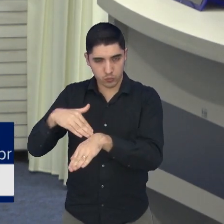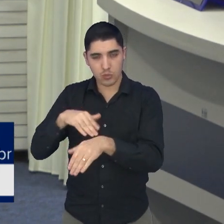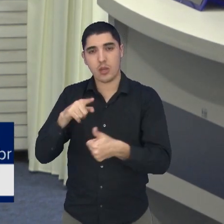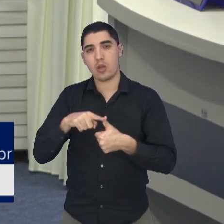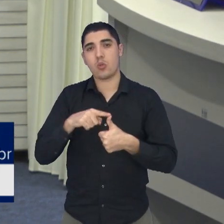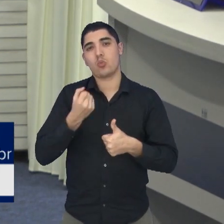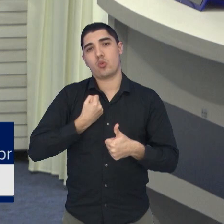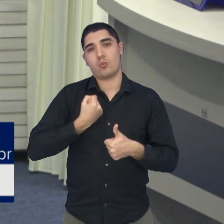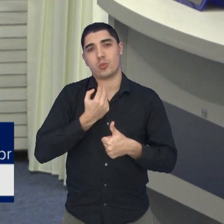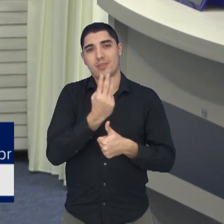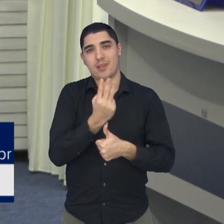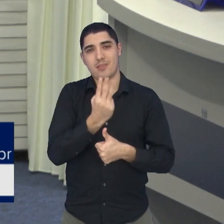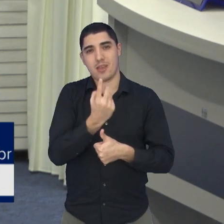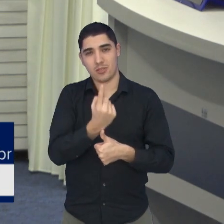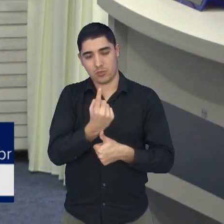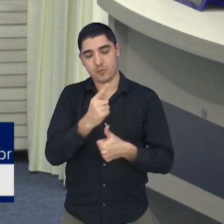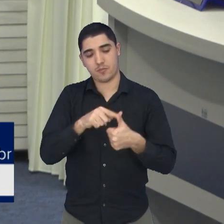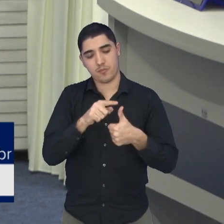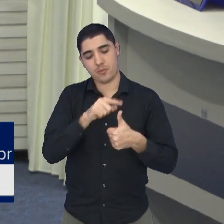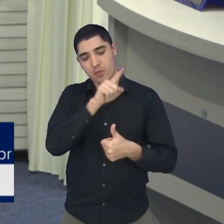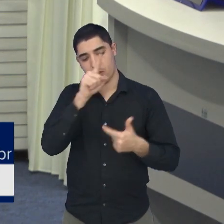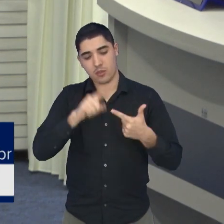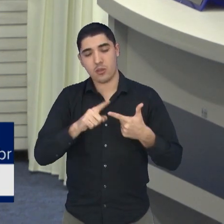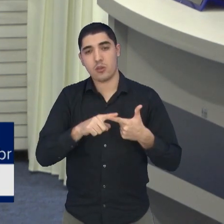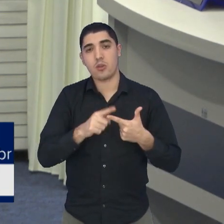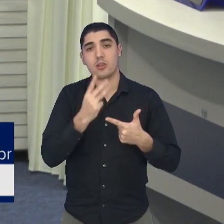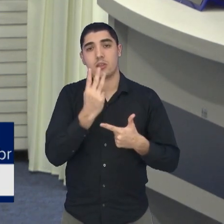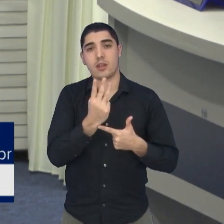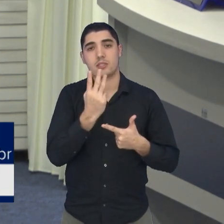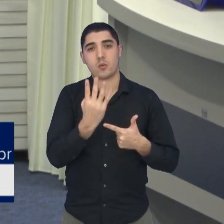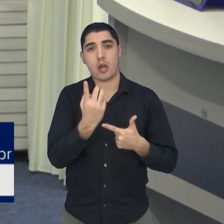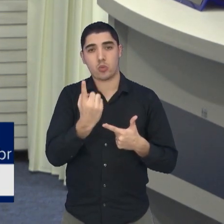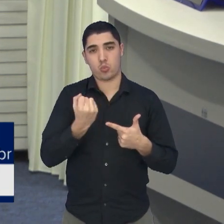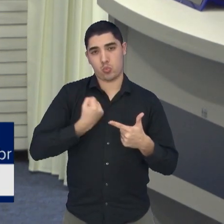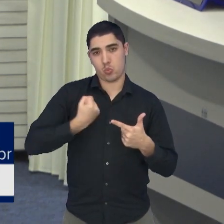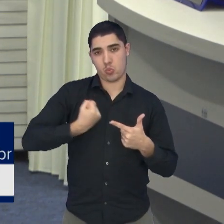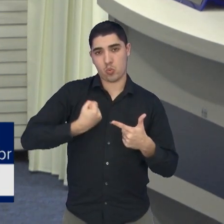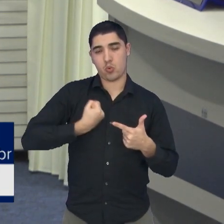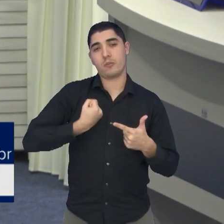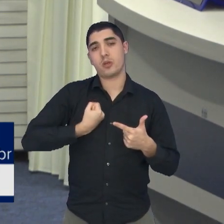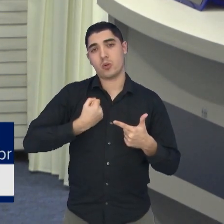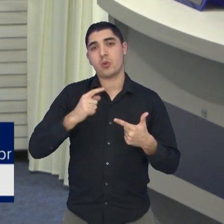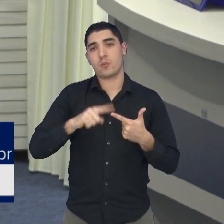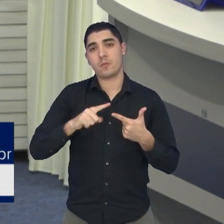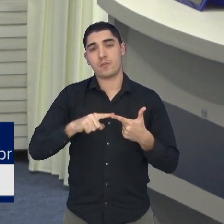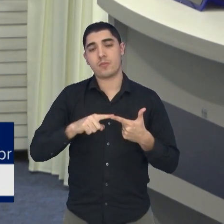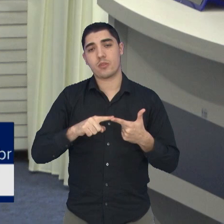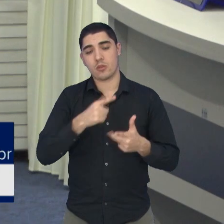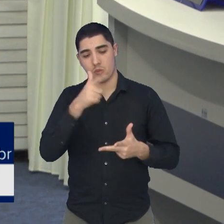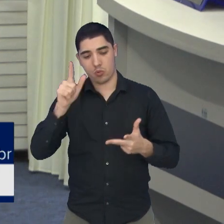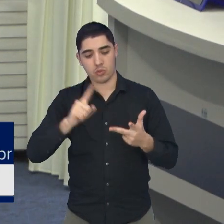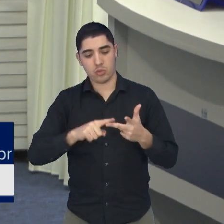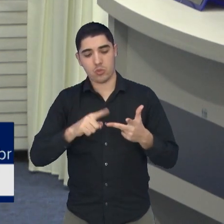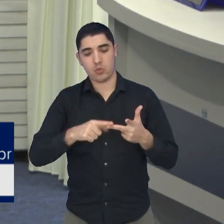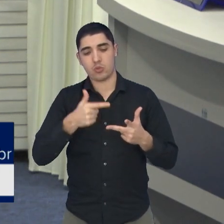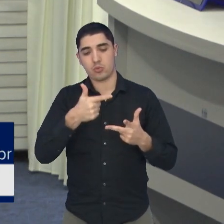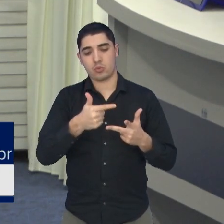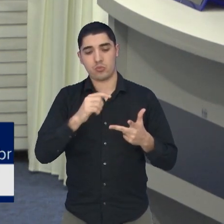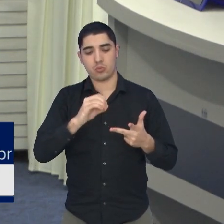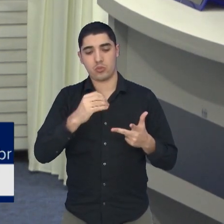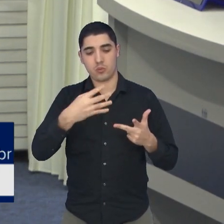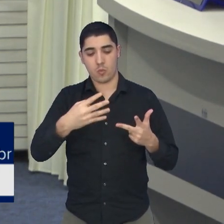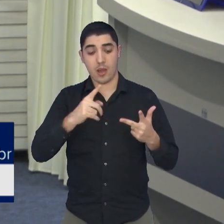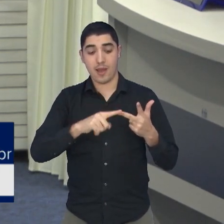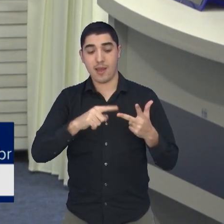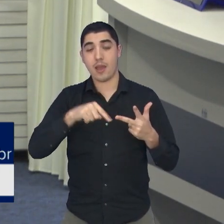331, e a linha também 341A, e a linha 204A, que é do